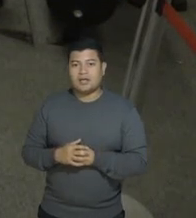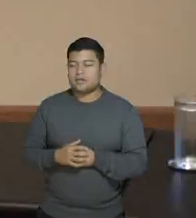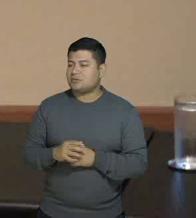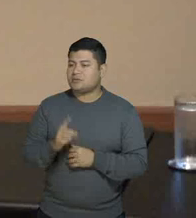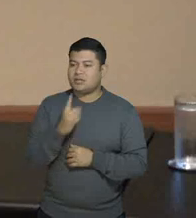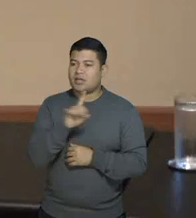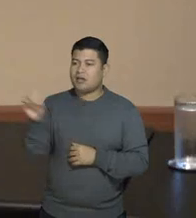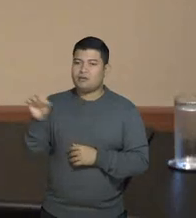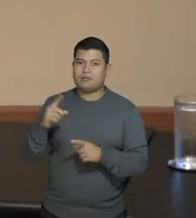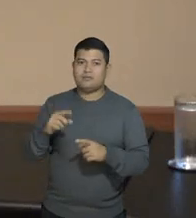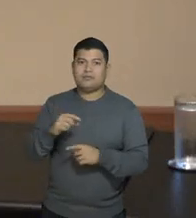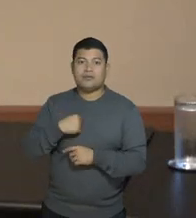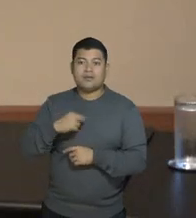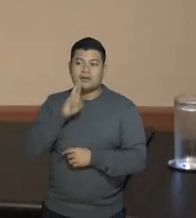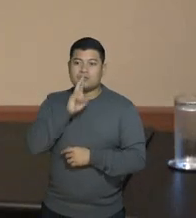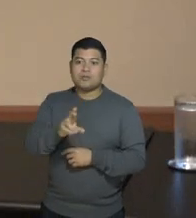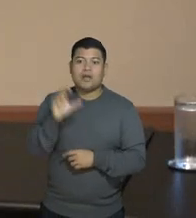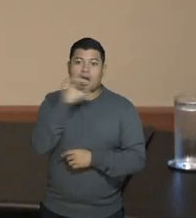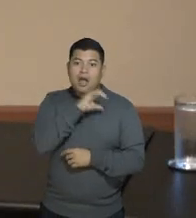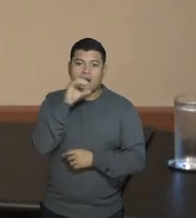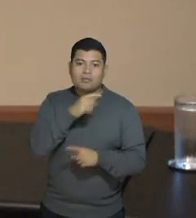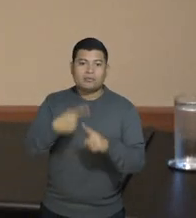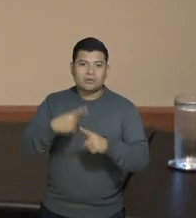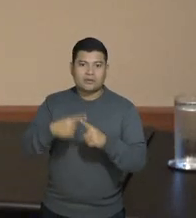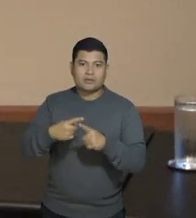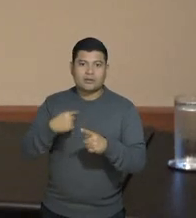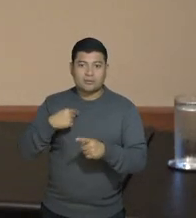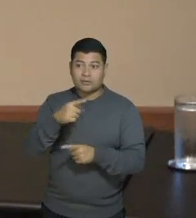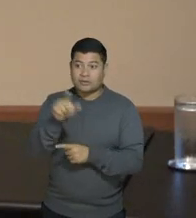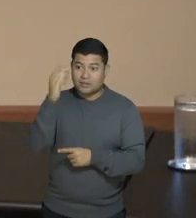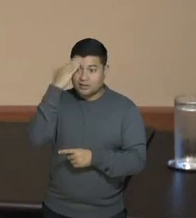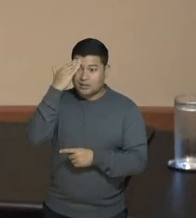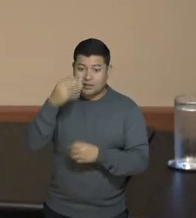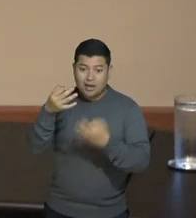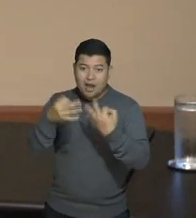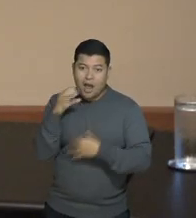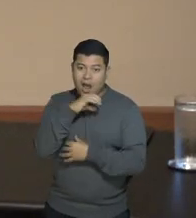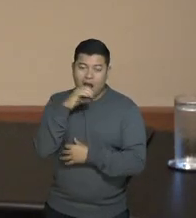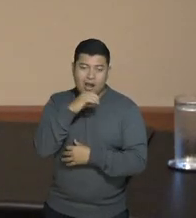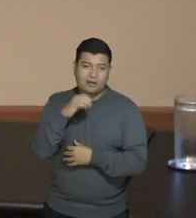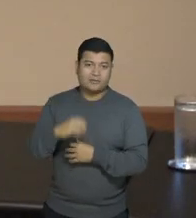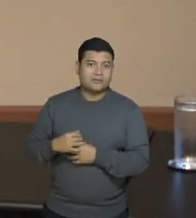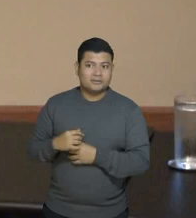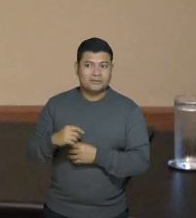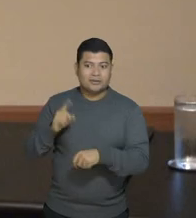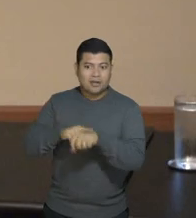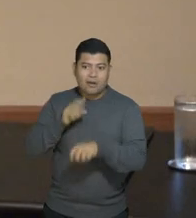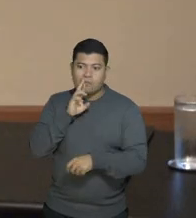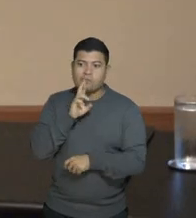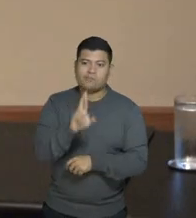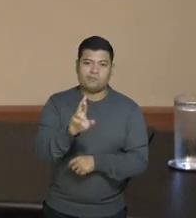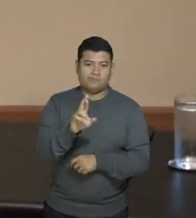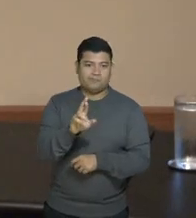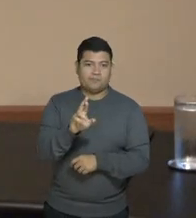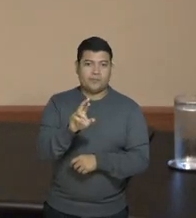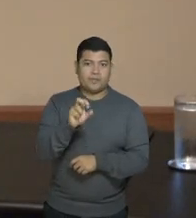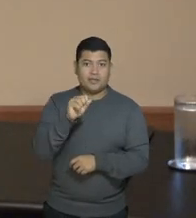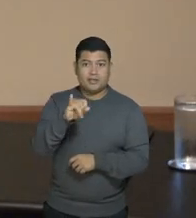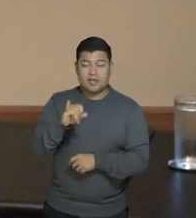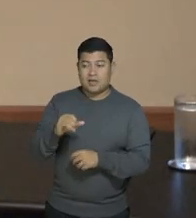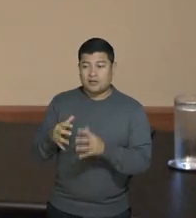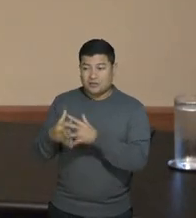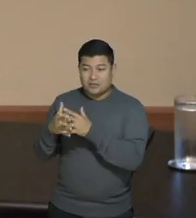rápida? Porque vocês processaram rapidamente o que eu falei. E gera rapidinho a resposta. Se eu tenho uma dificuldade na